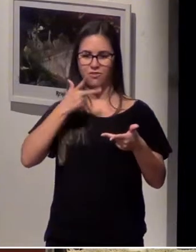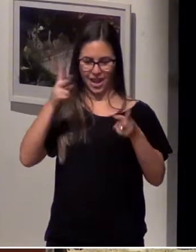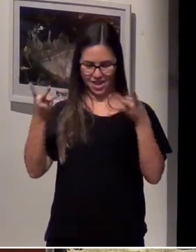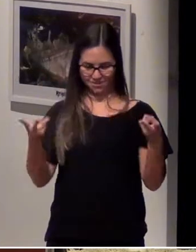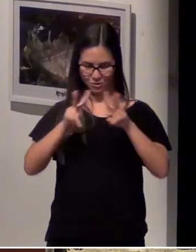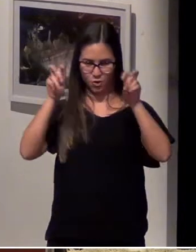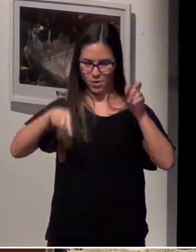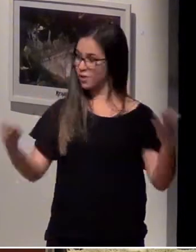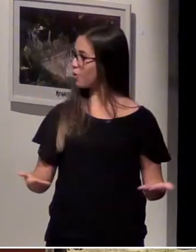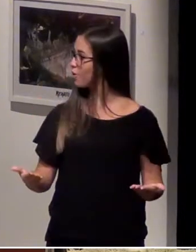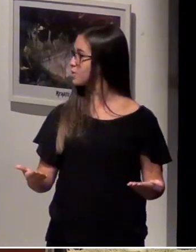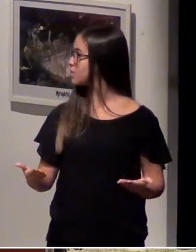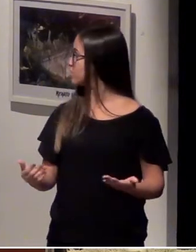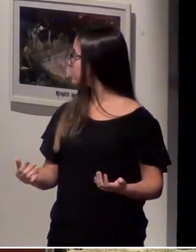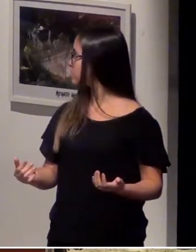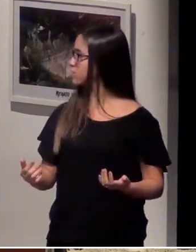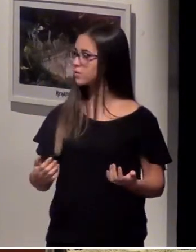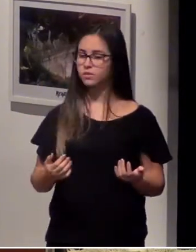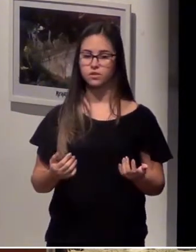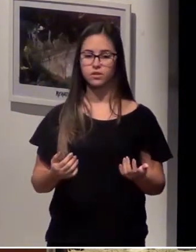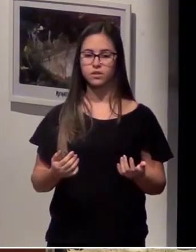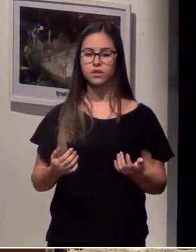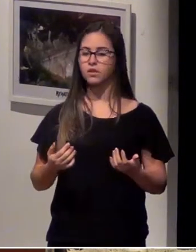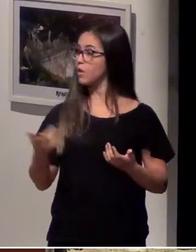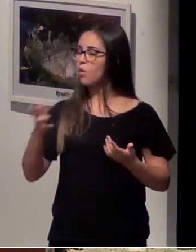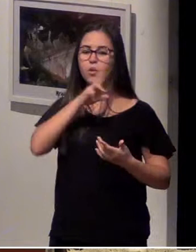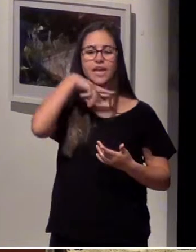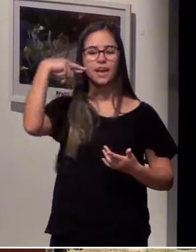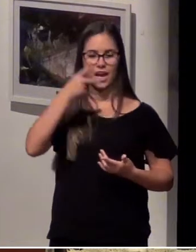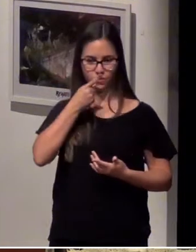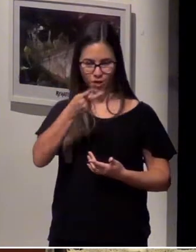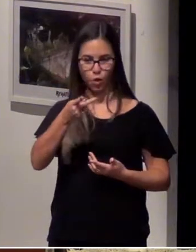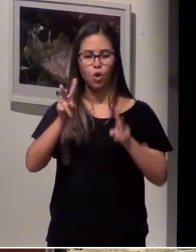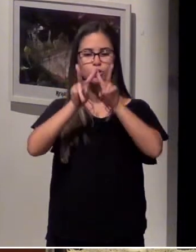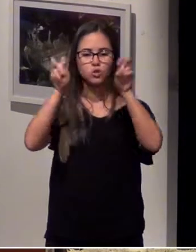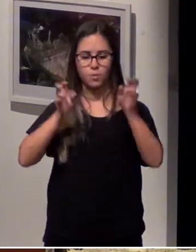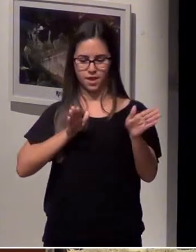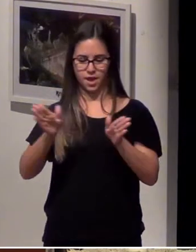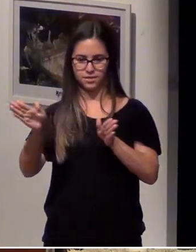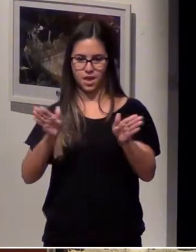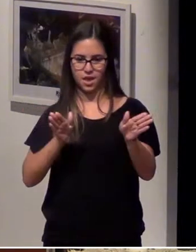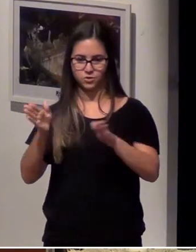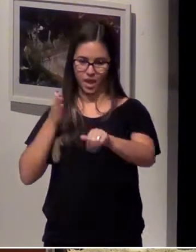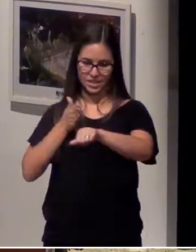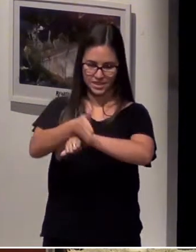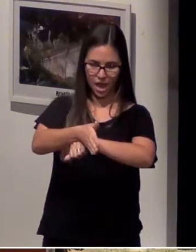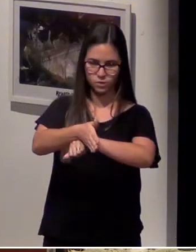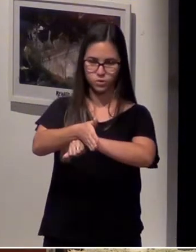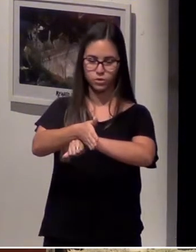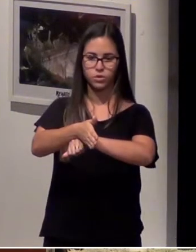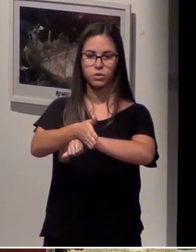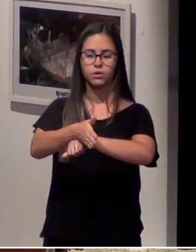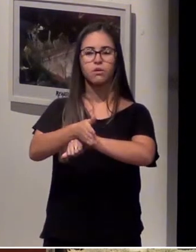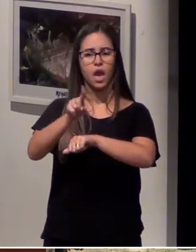hoje. Esqueci seu nome, Ricardo. Coisas que o Ricardo disse, né, da questão do acesso. É muito